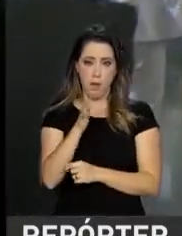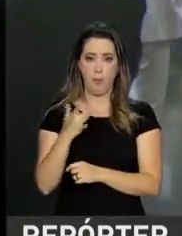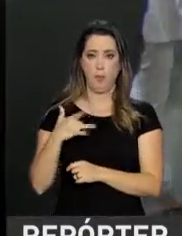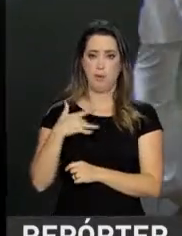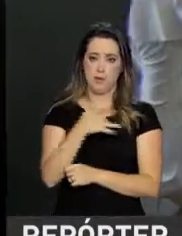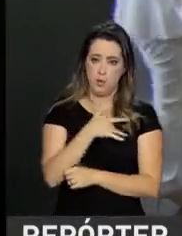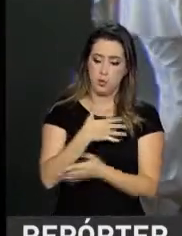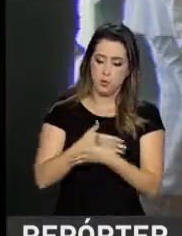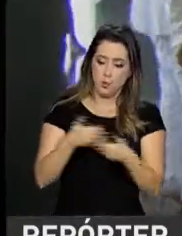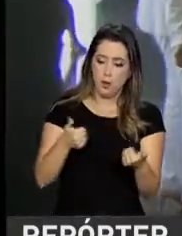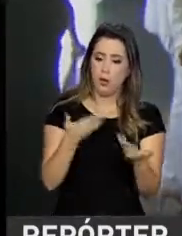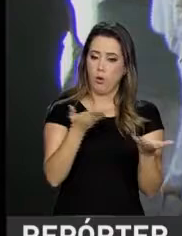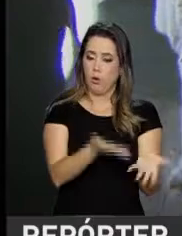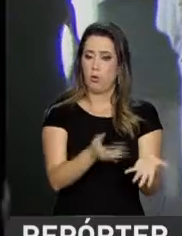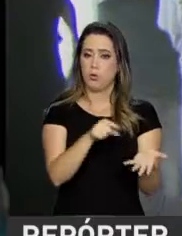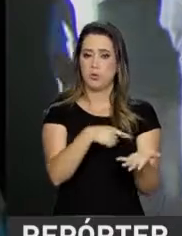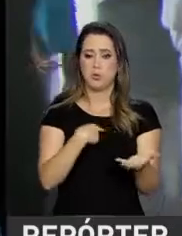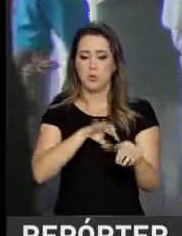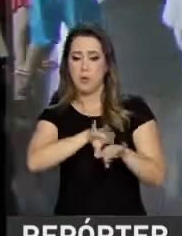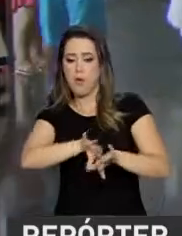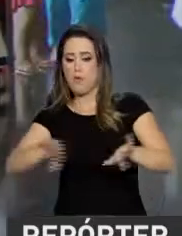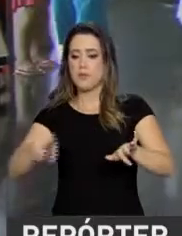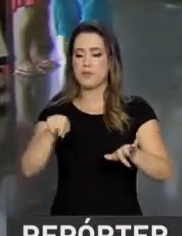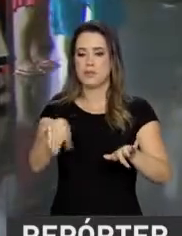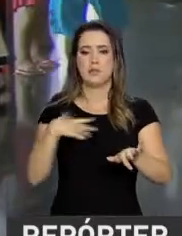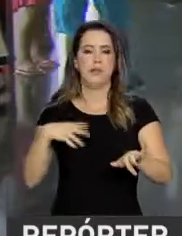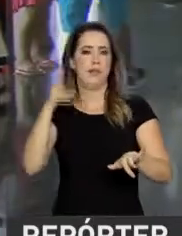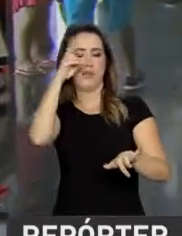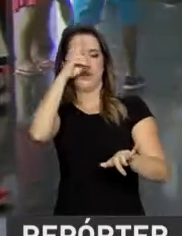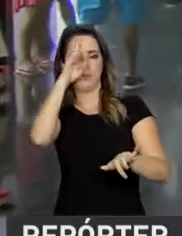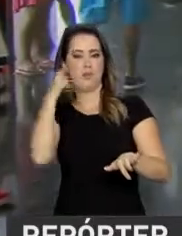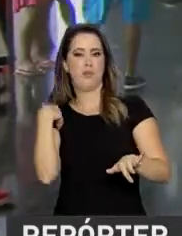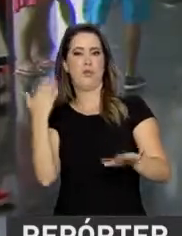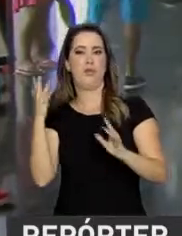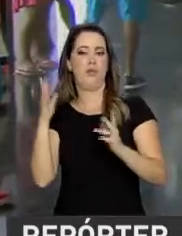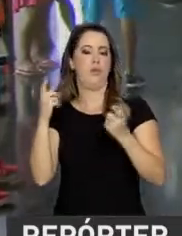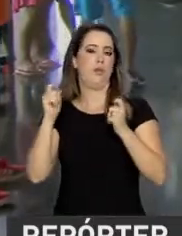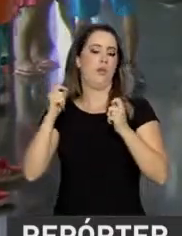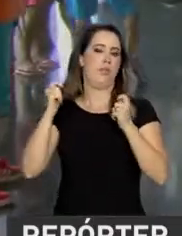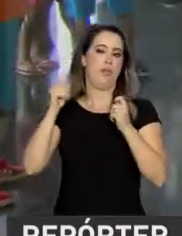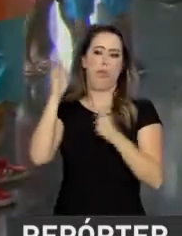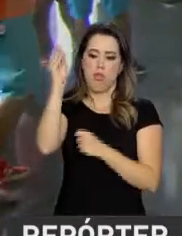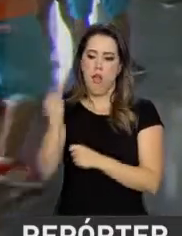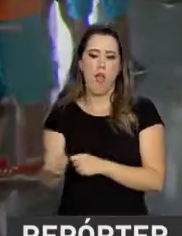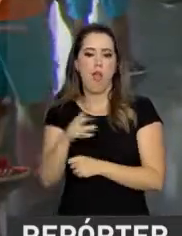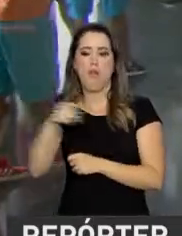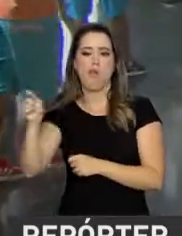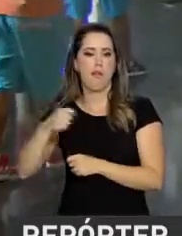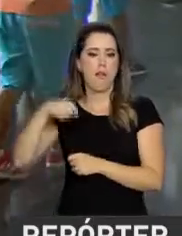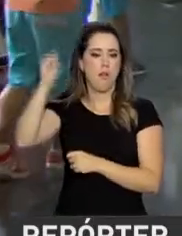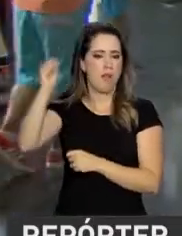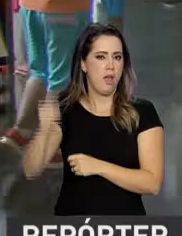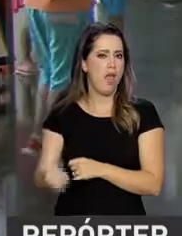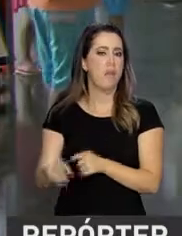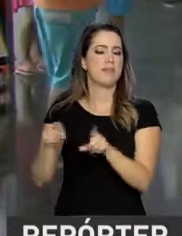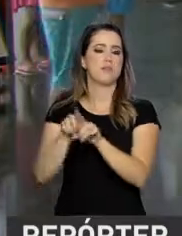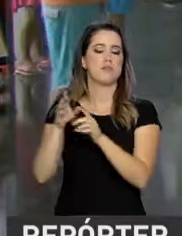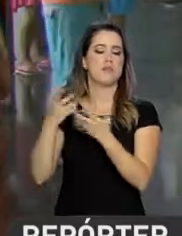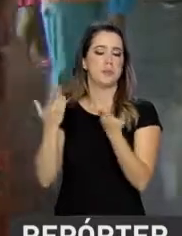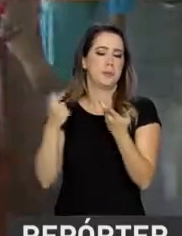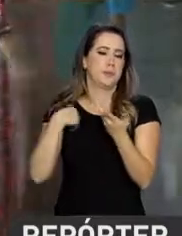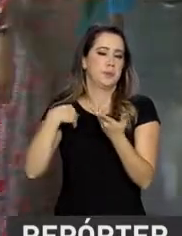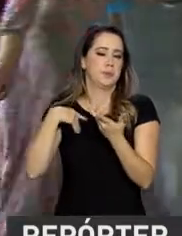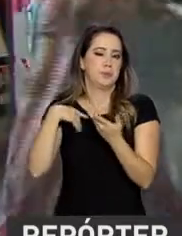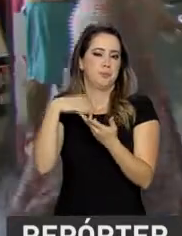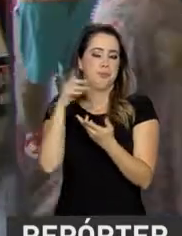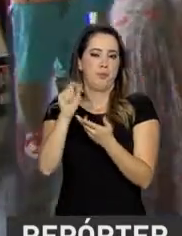não significa afastar as suas crenças históricas na pajelança em outras perspectivas tratamento da saúde porque elas têm um